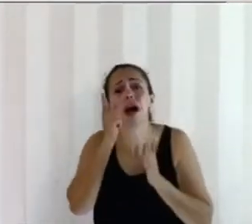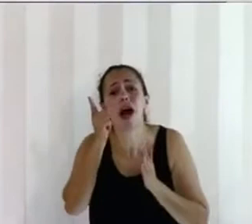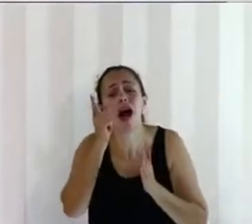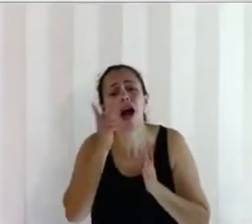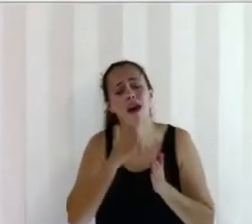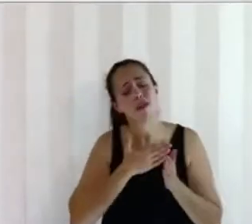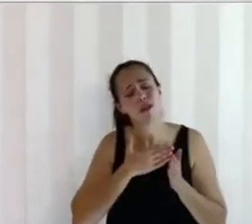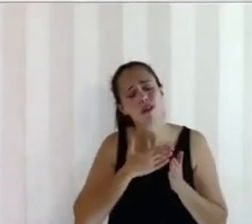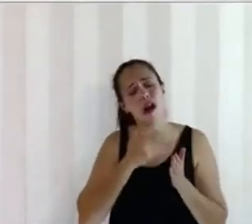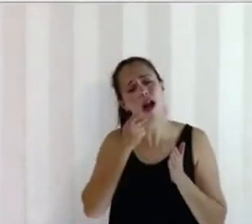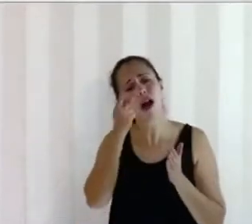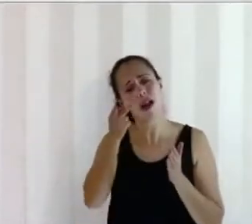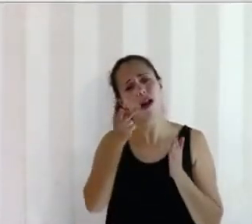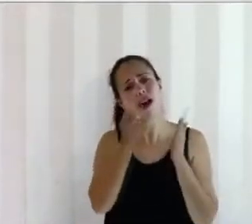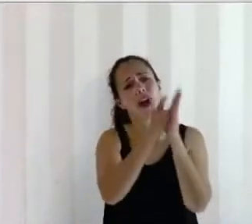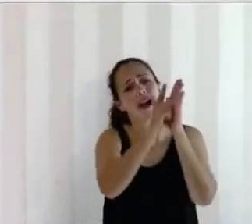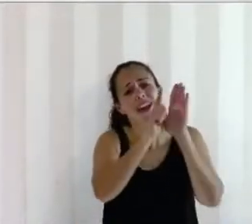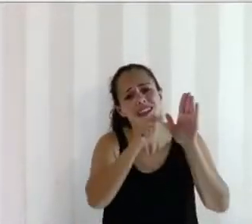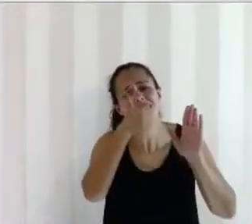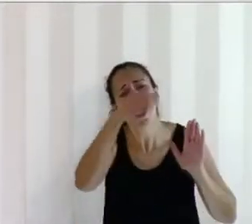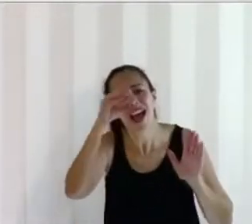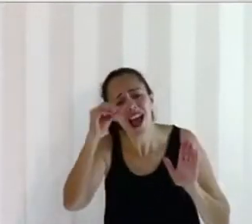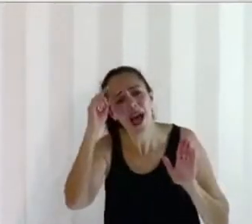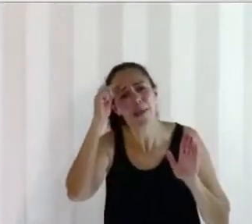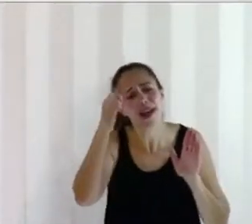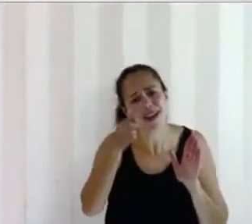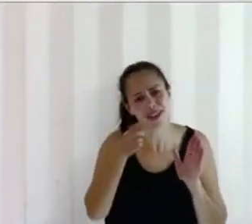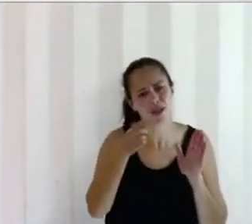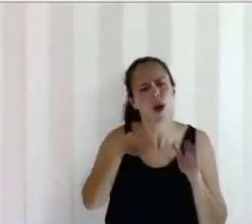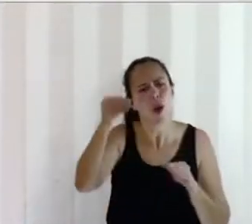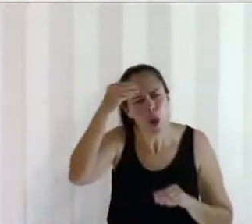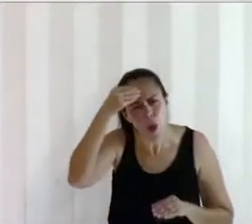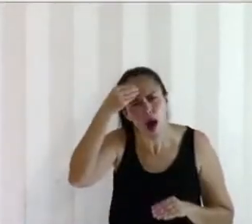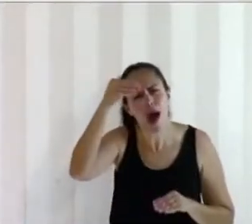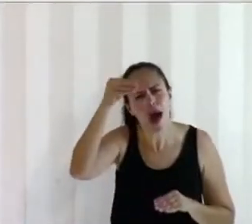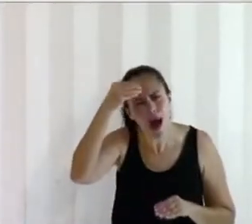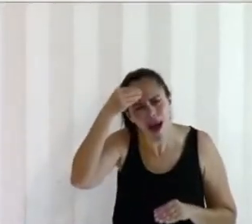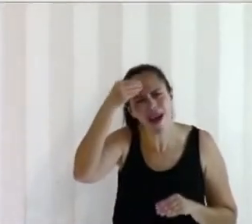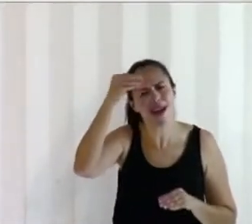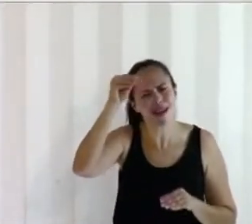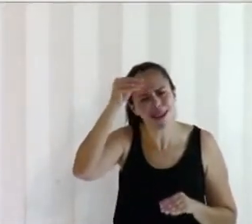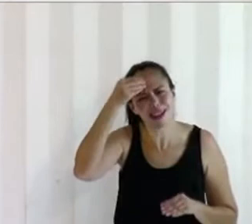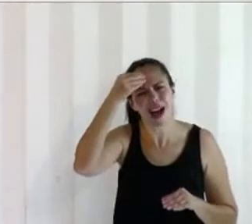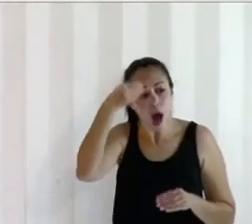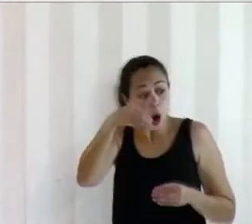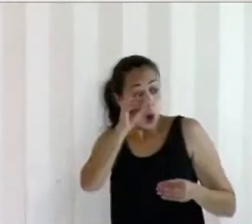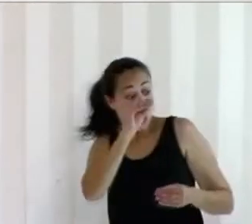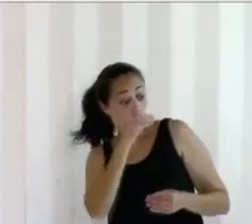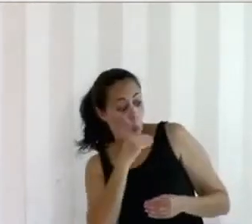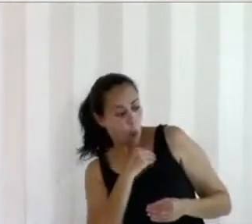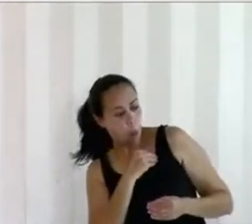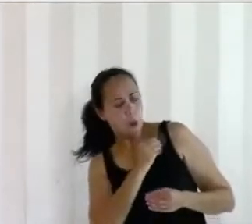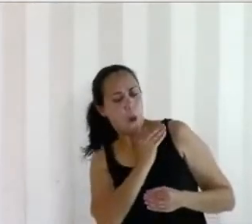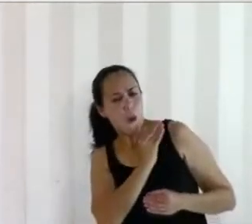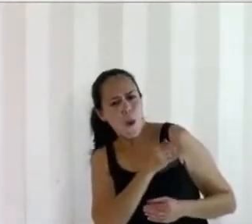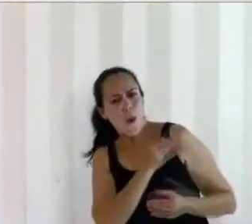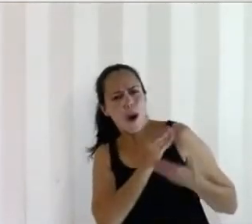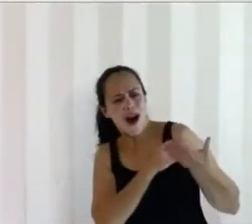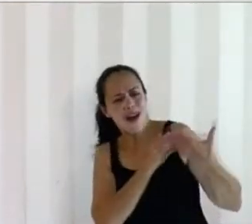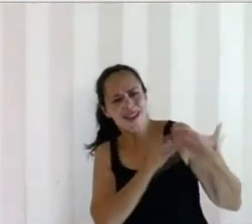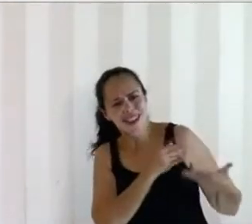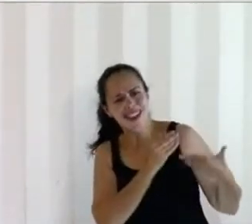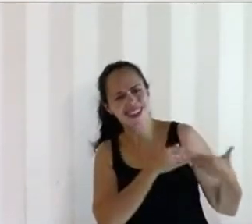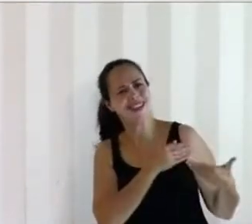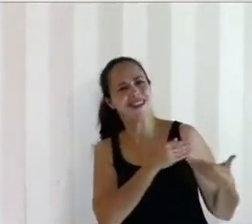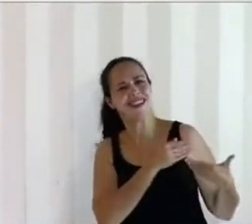memorizou, memoriza. Memoriza. Isso não é decorar. Isso não é simplesmente falar para